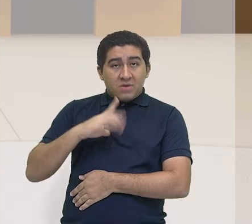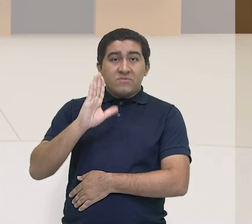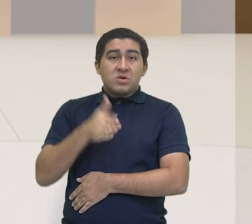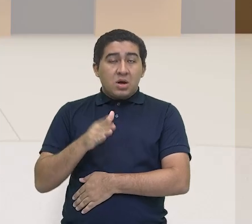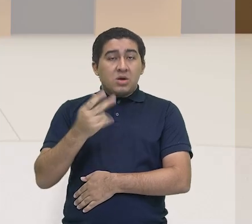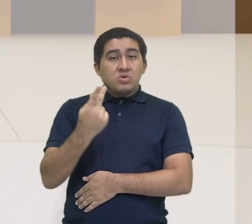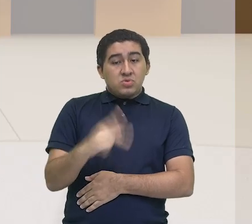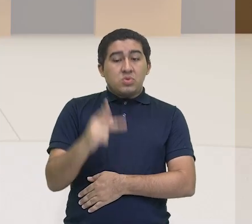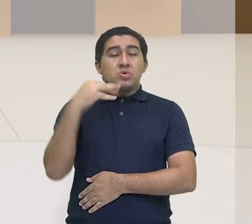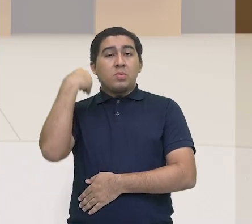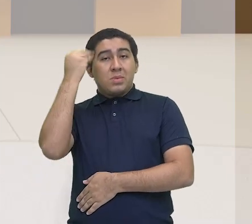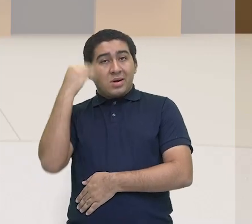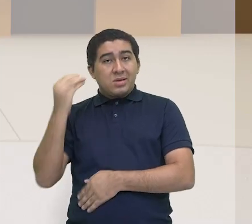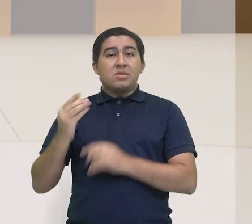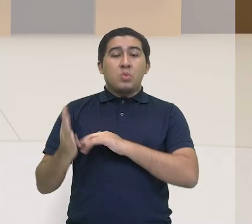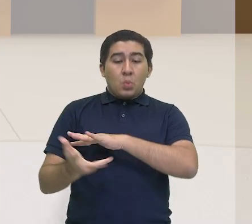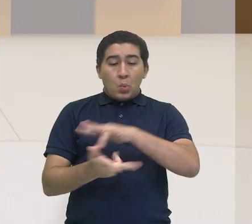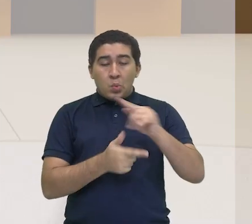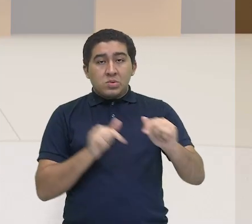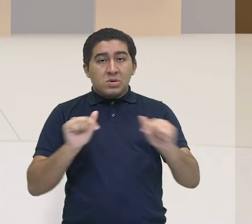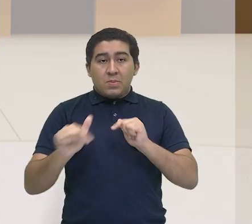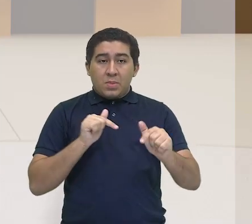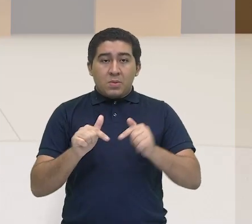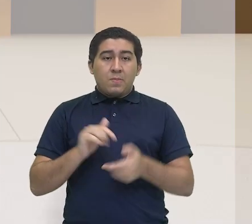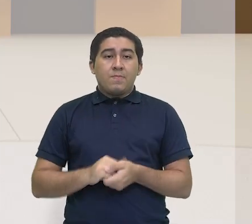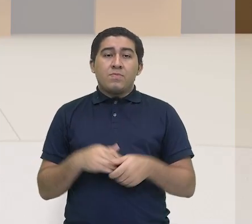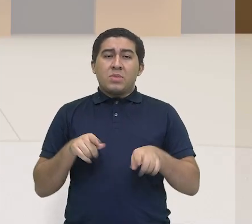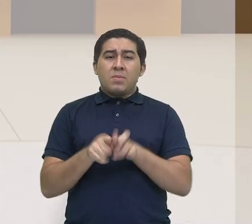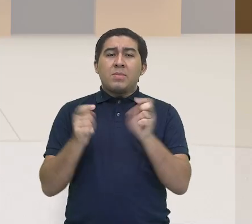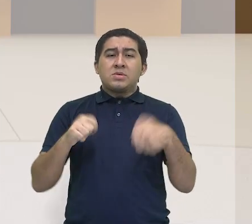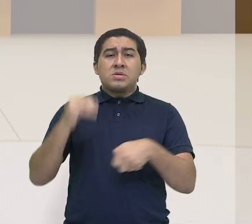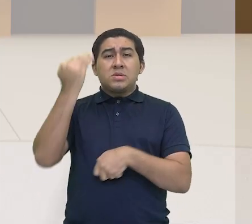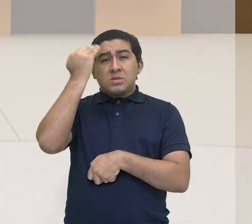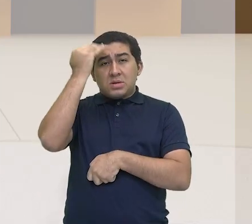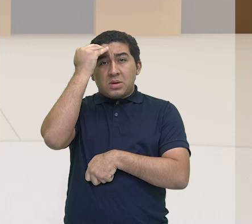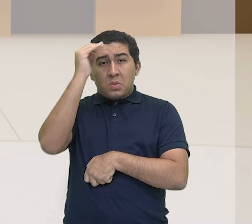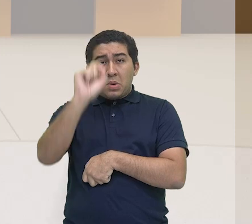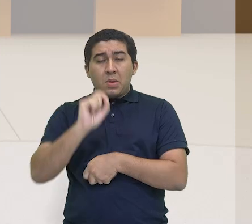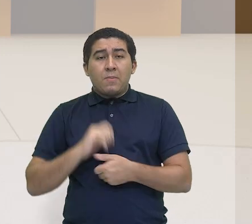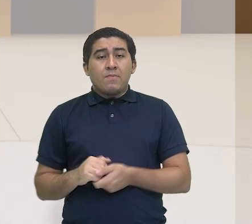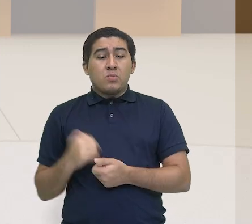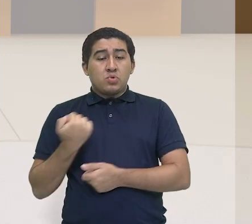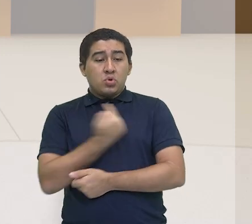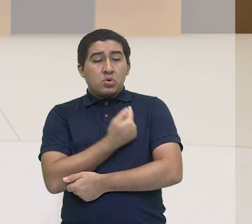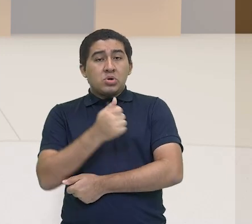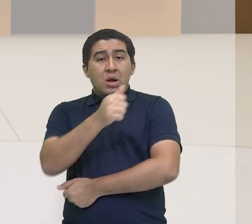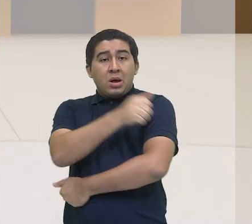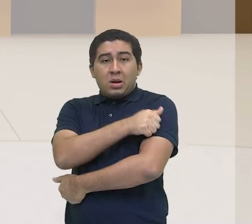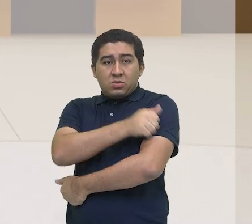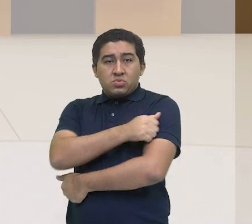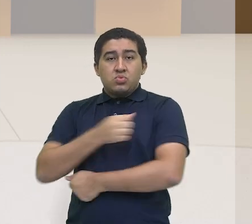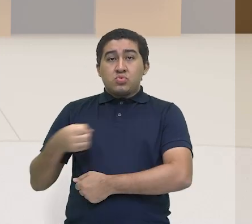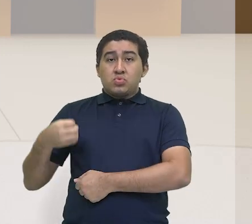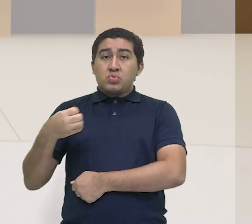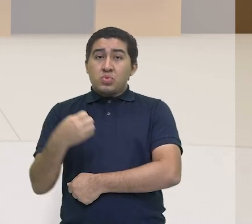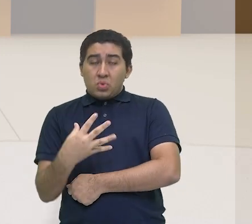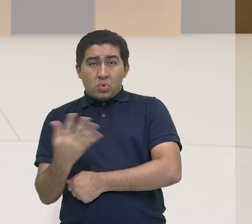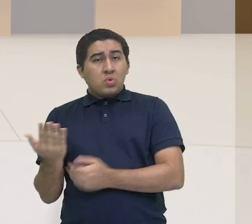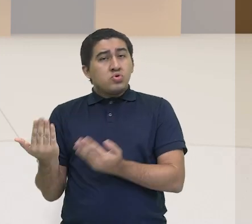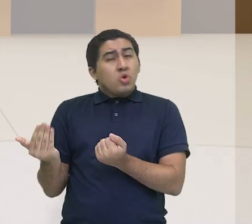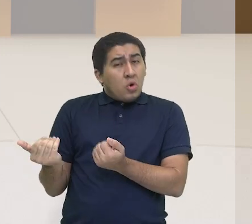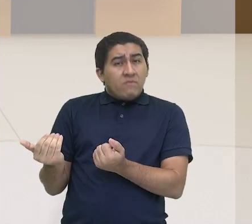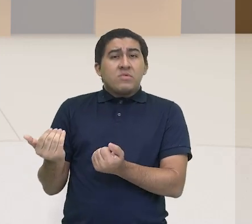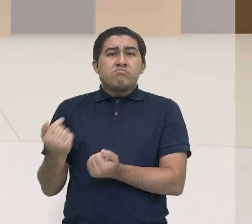mundo do trabalho. E a gente tem que levar em consideração que muitas das vezes nossos alunos, por exemplo, muito novos, aí quando a gente fala do mundo do